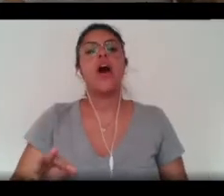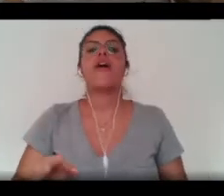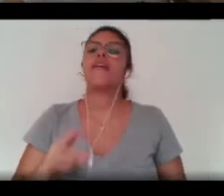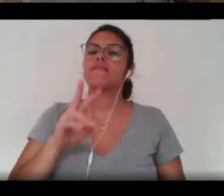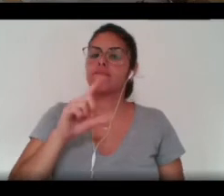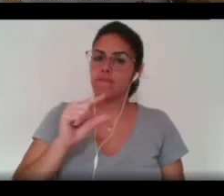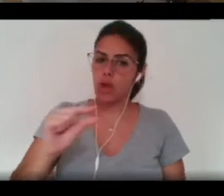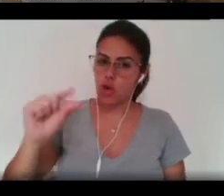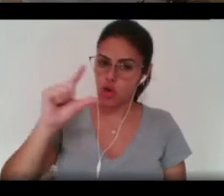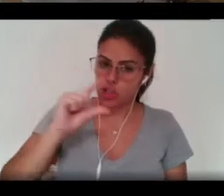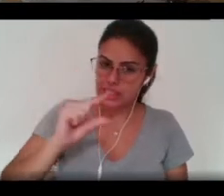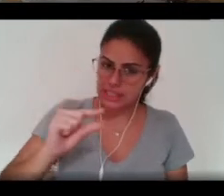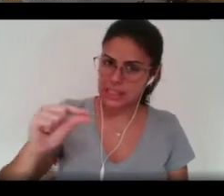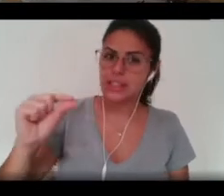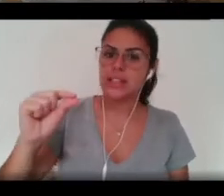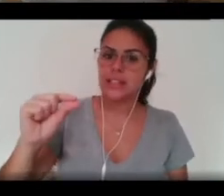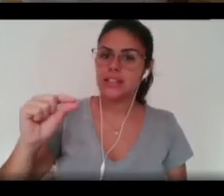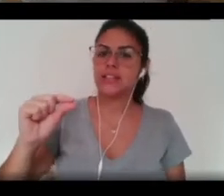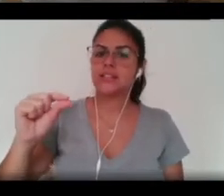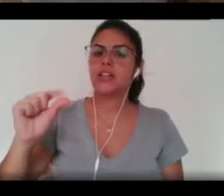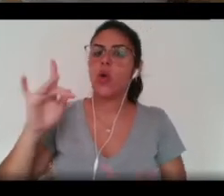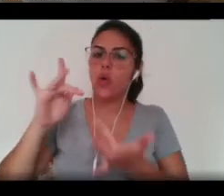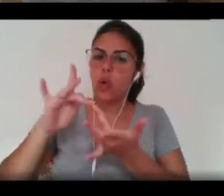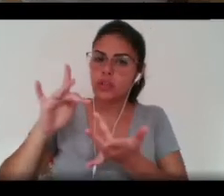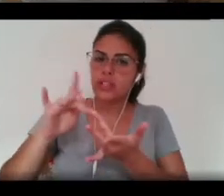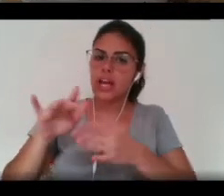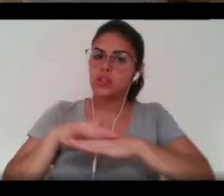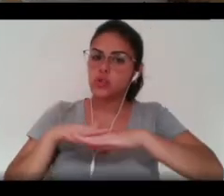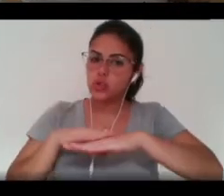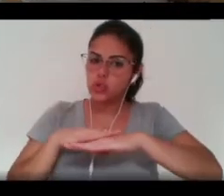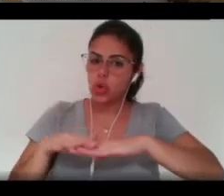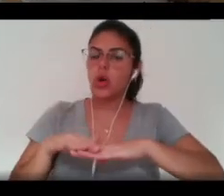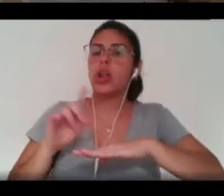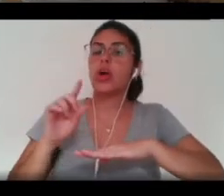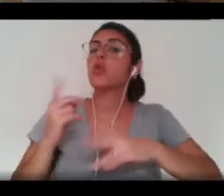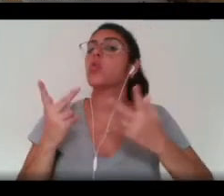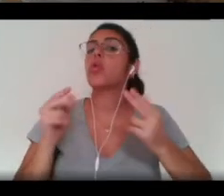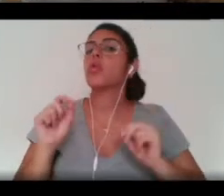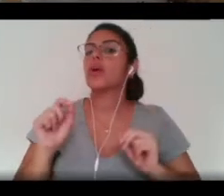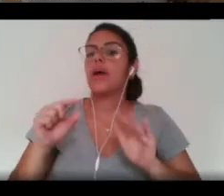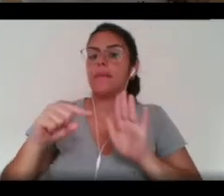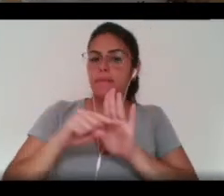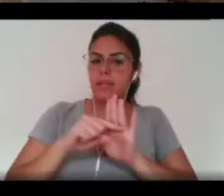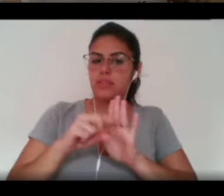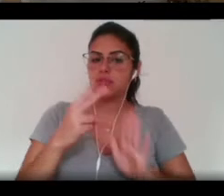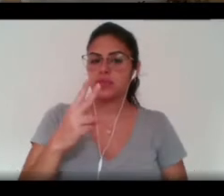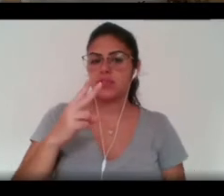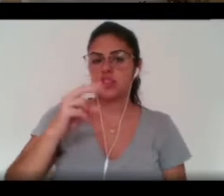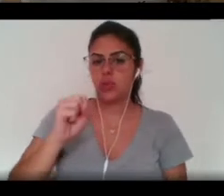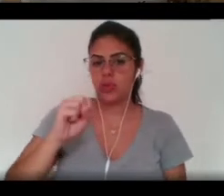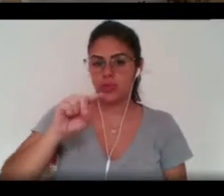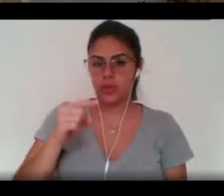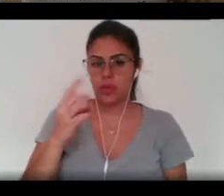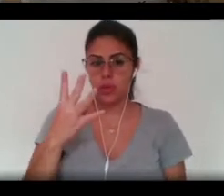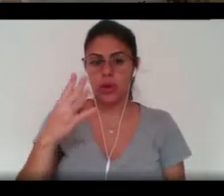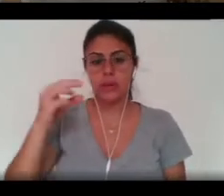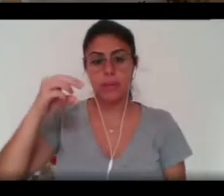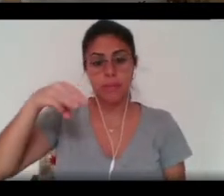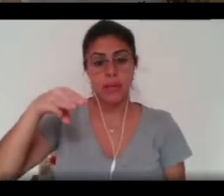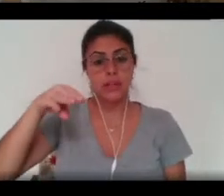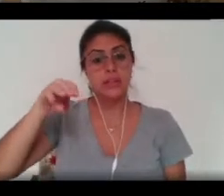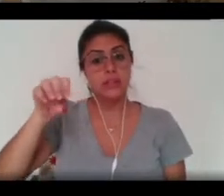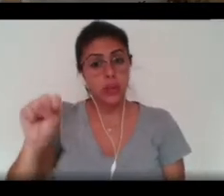da velocidade, eu vou dizer que a velocidade, né, em que ele chega ao solo é igual a menos